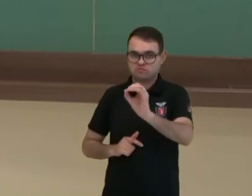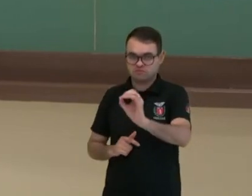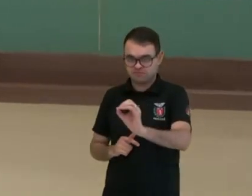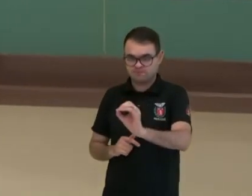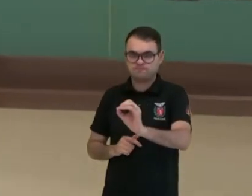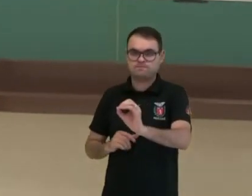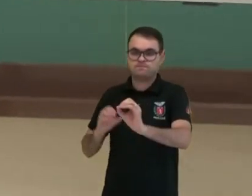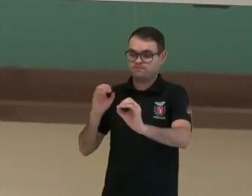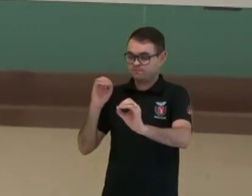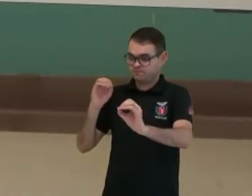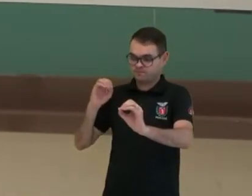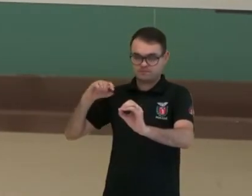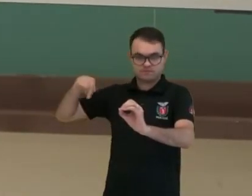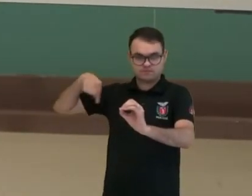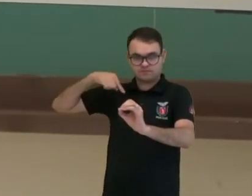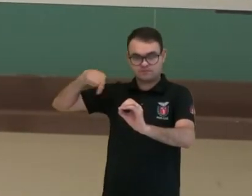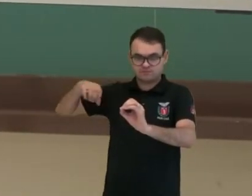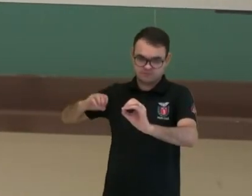ele se